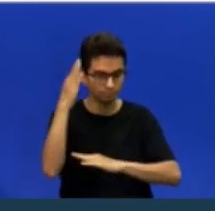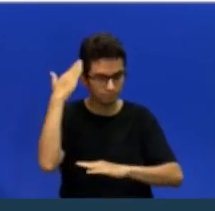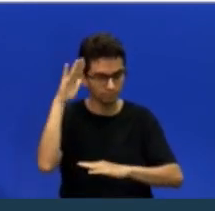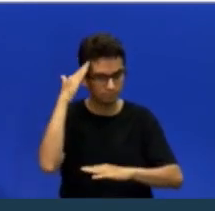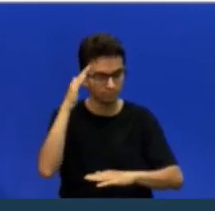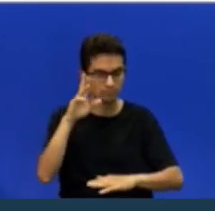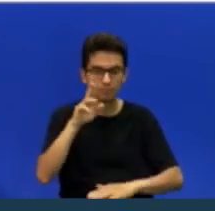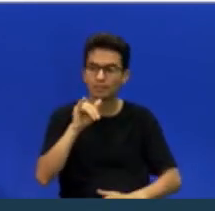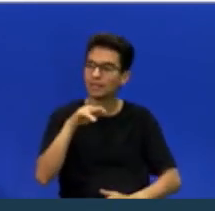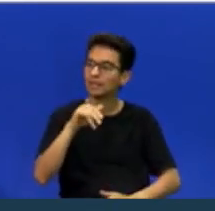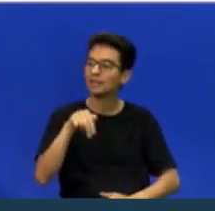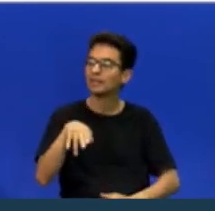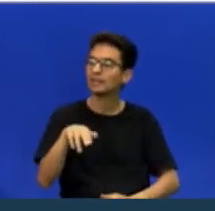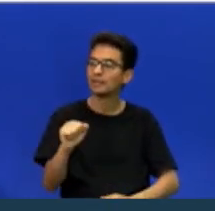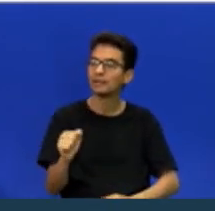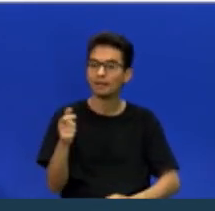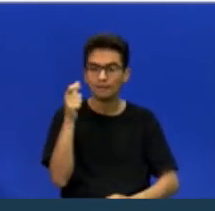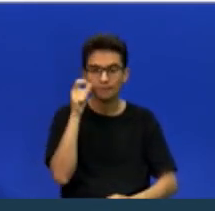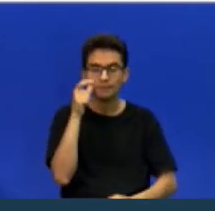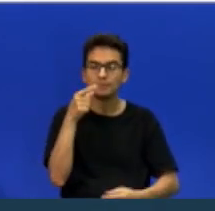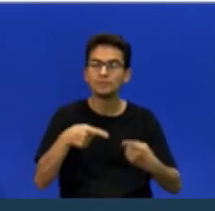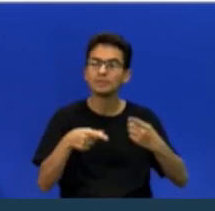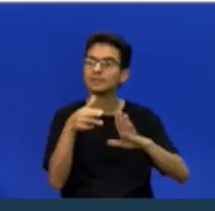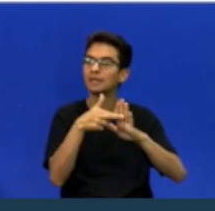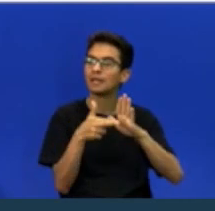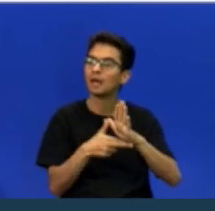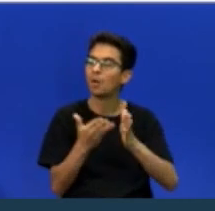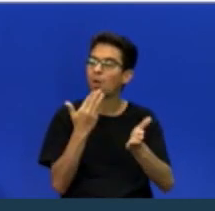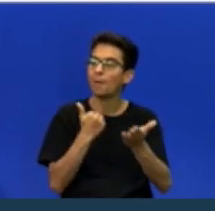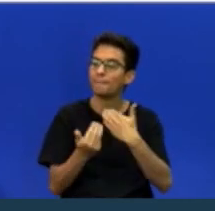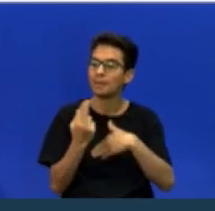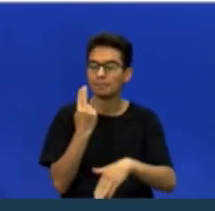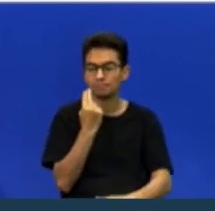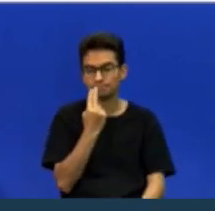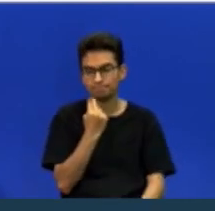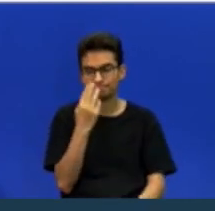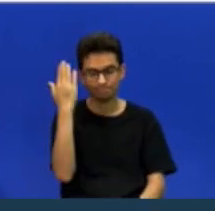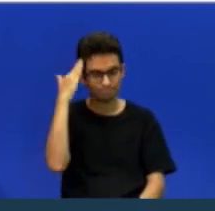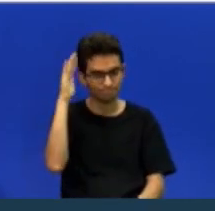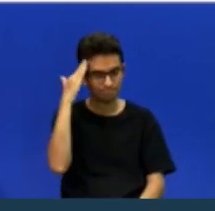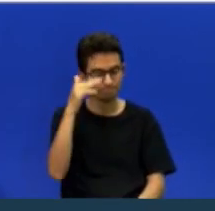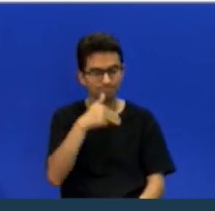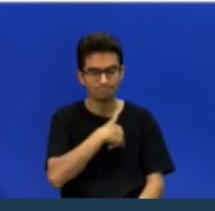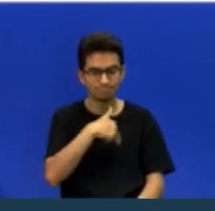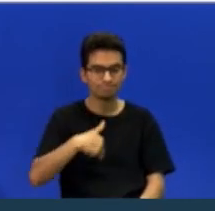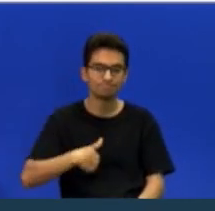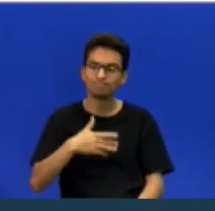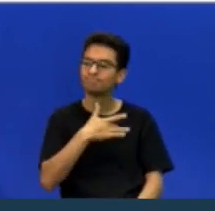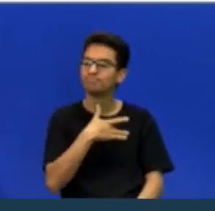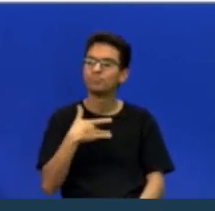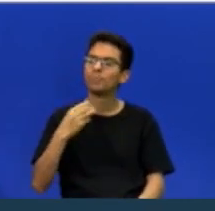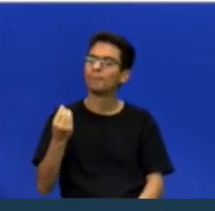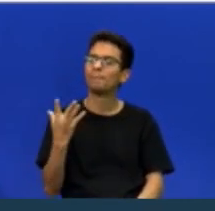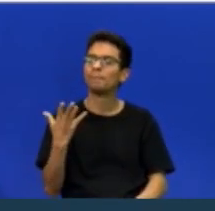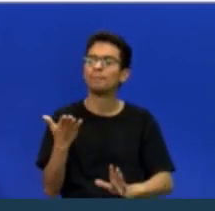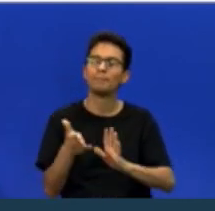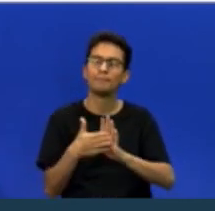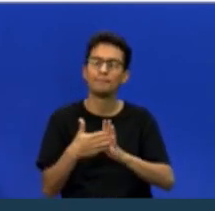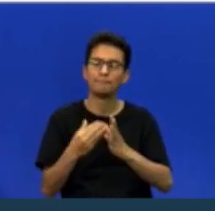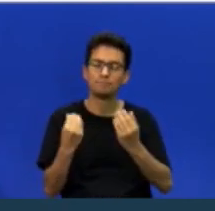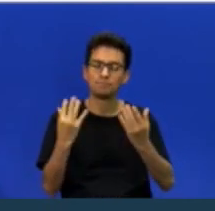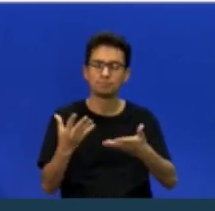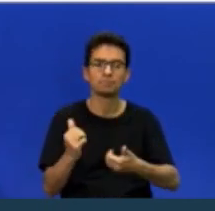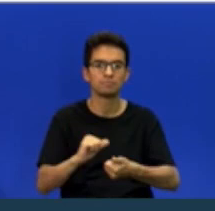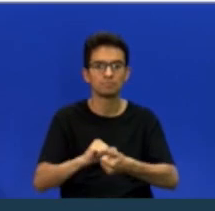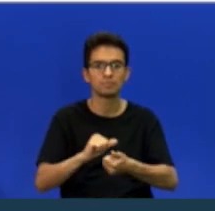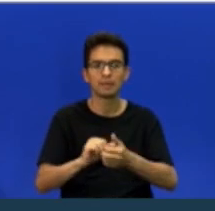O PNAN, a Política Nacional de Alimentação e Nutrição do Ministério da Saúde, tem o propósito de garantir a qualidade de